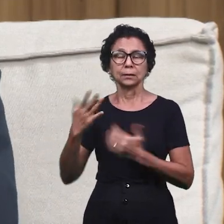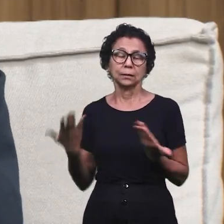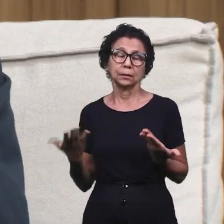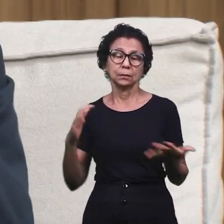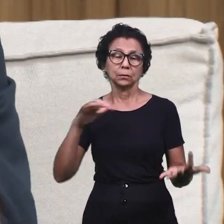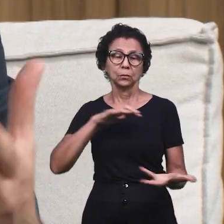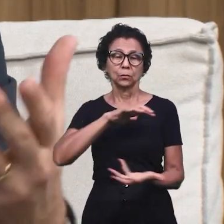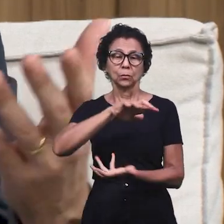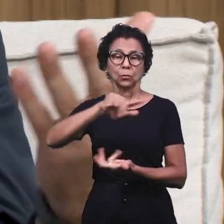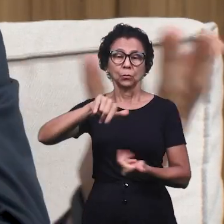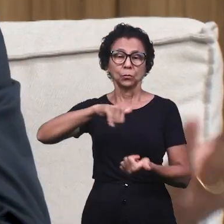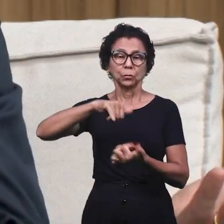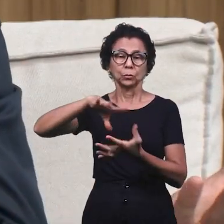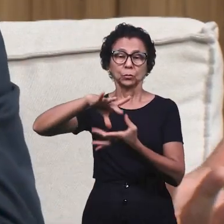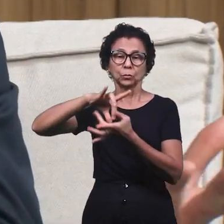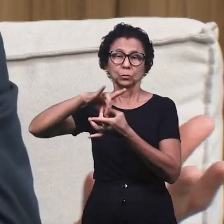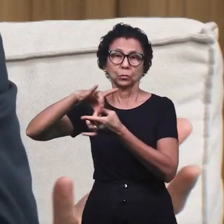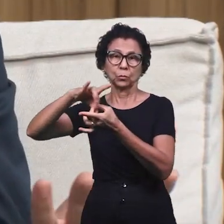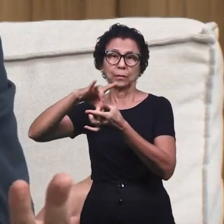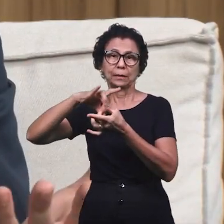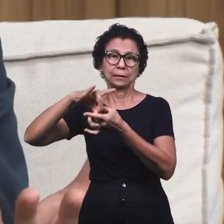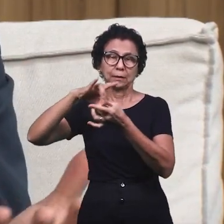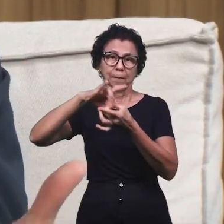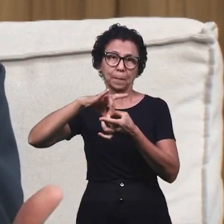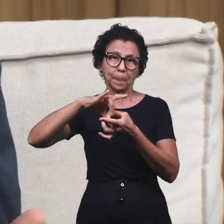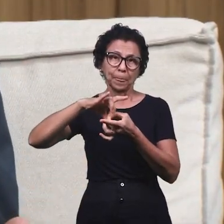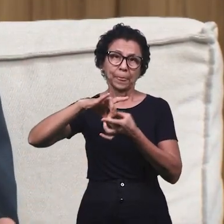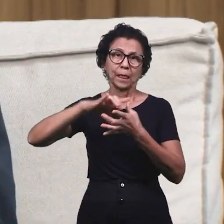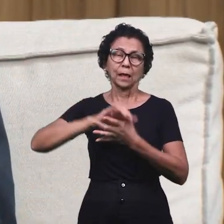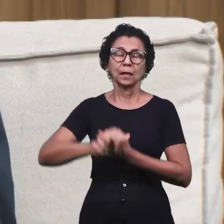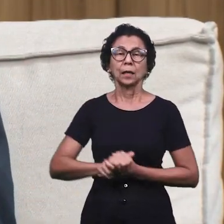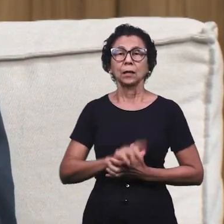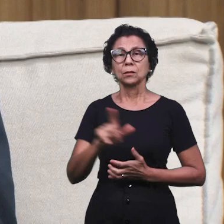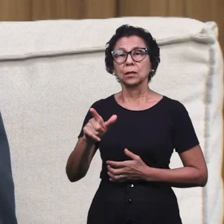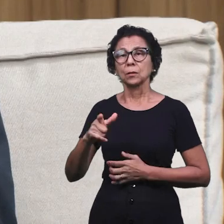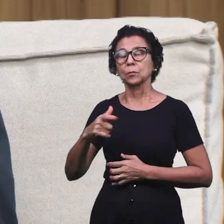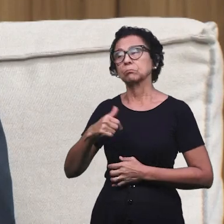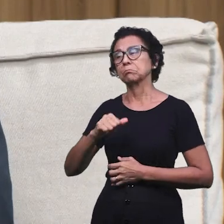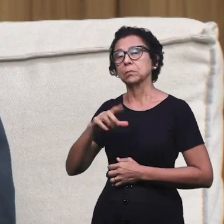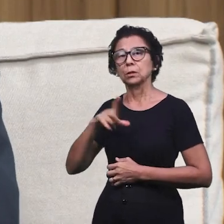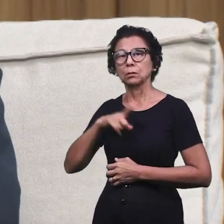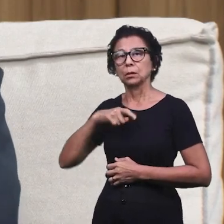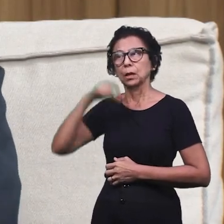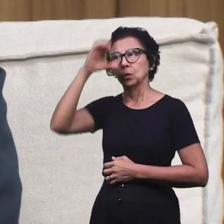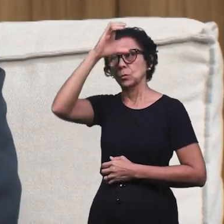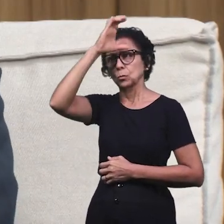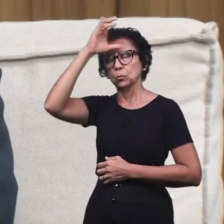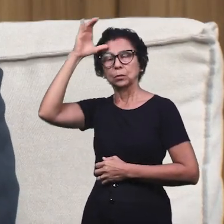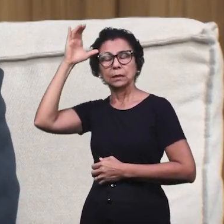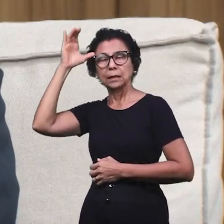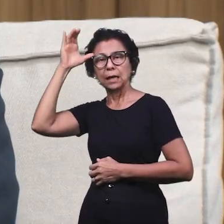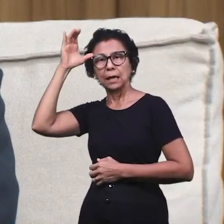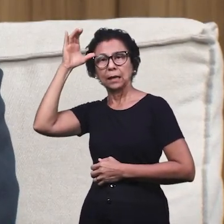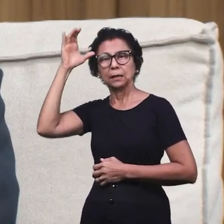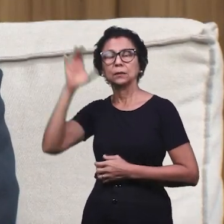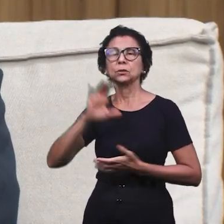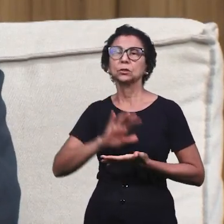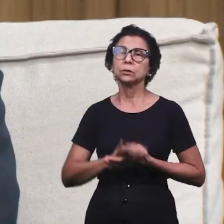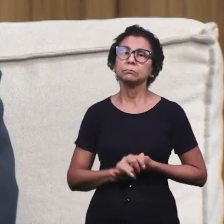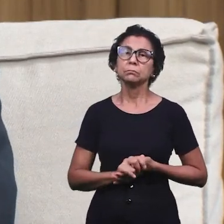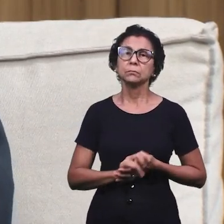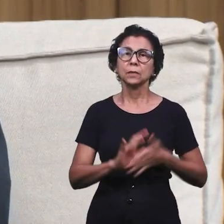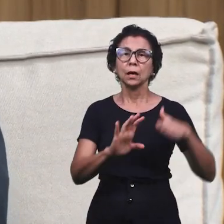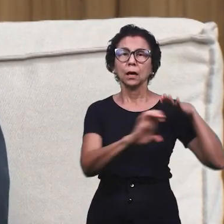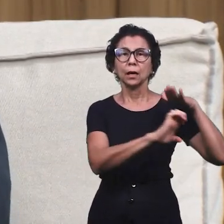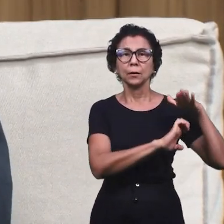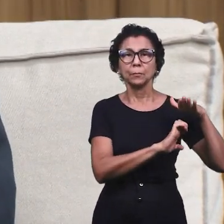muito do seu fornecedor querer vender para o seu cliente e muito do